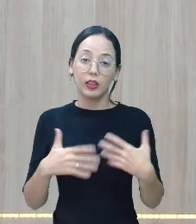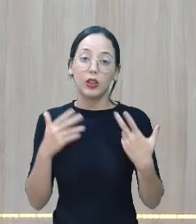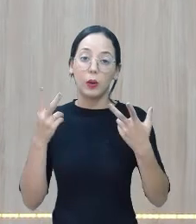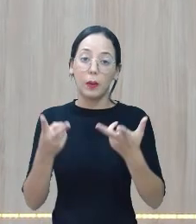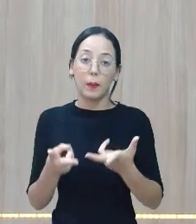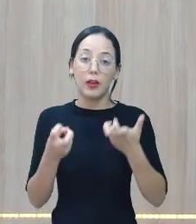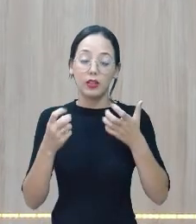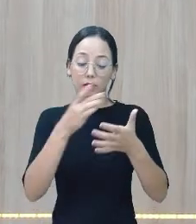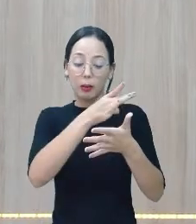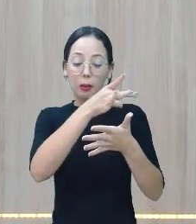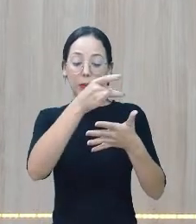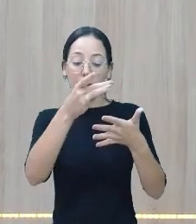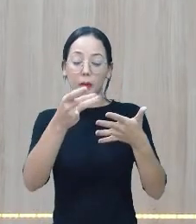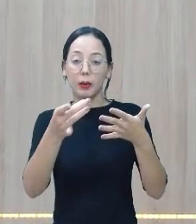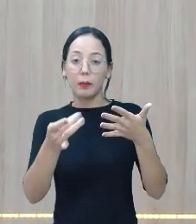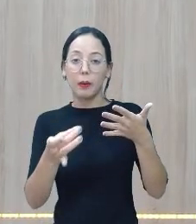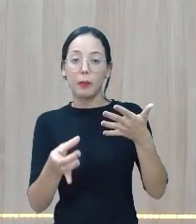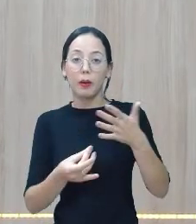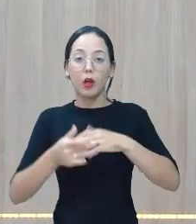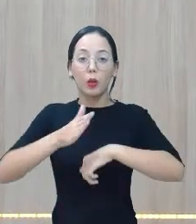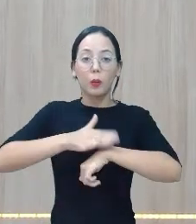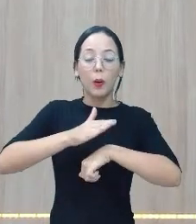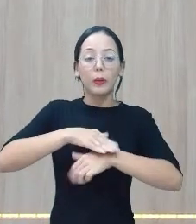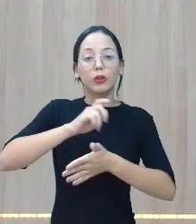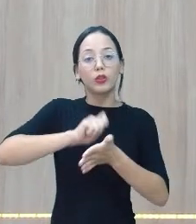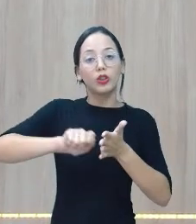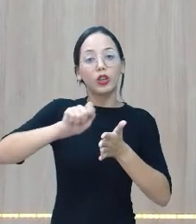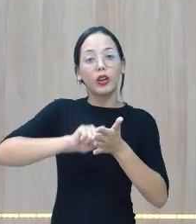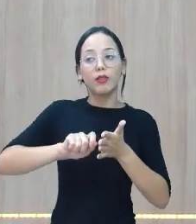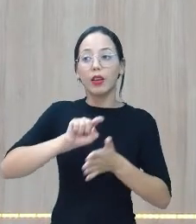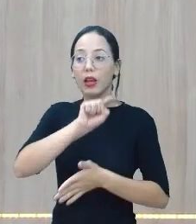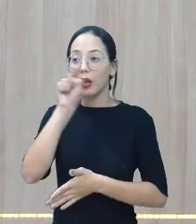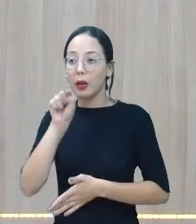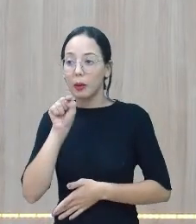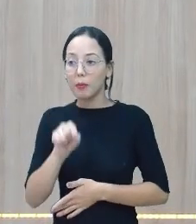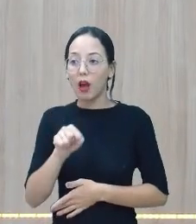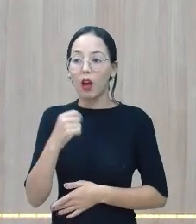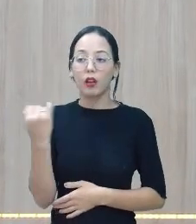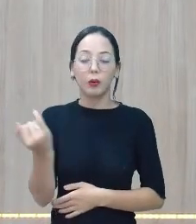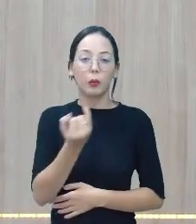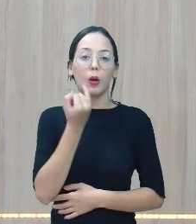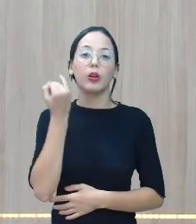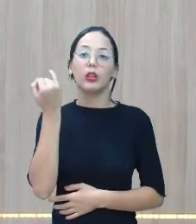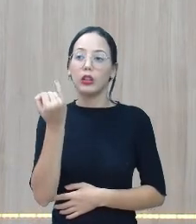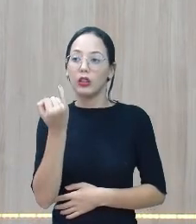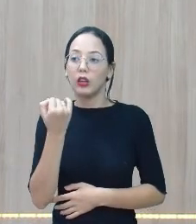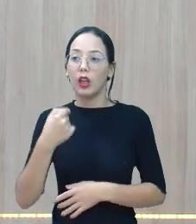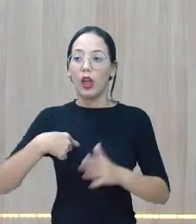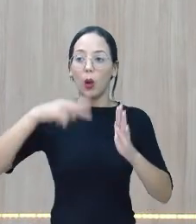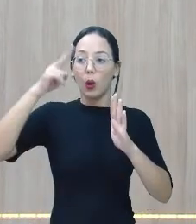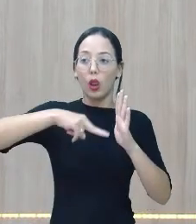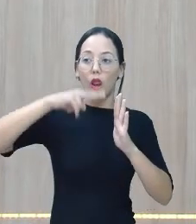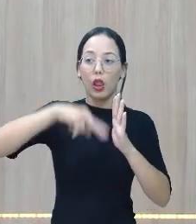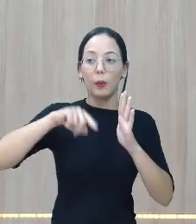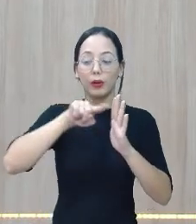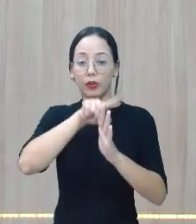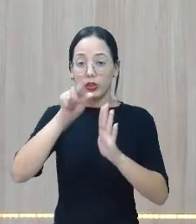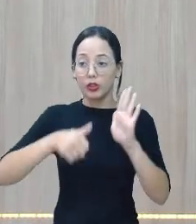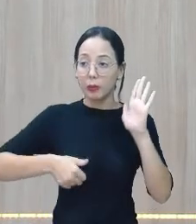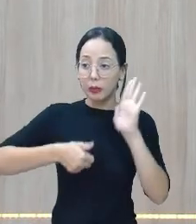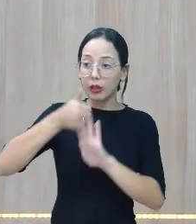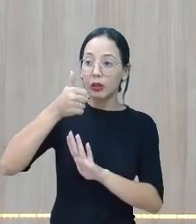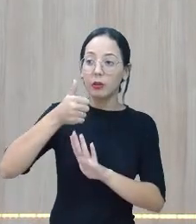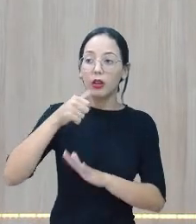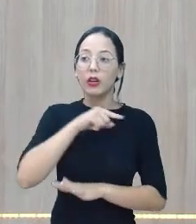estes detalhes na hora da escrita, a pontuação é muito importante. Então, eu li para vocês na primeira